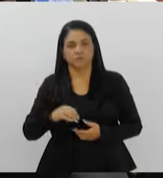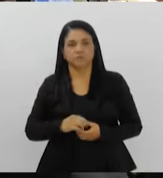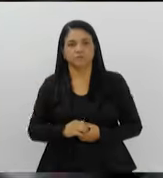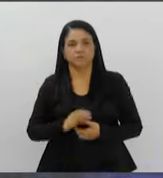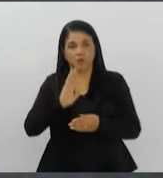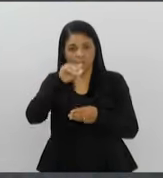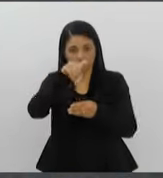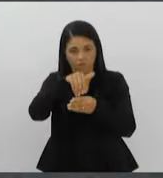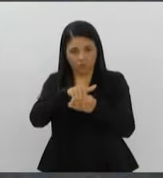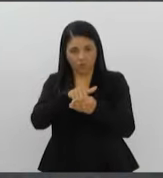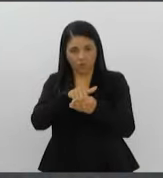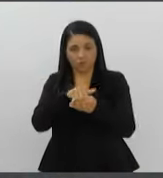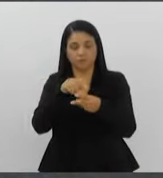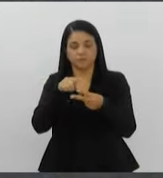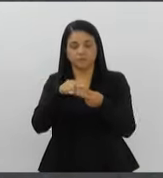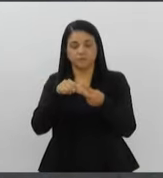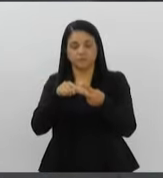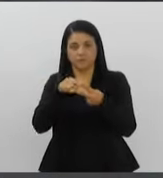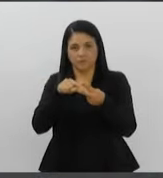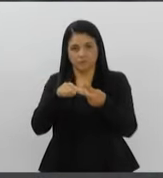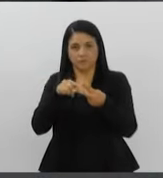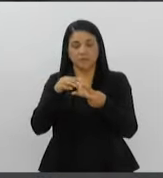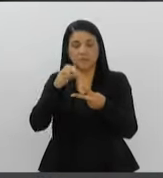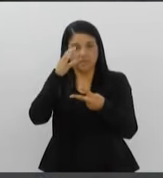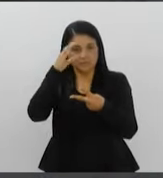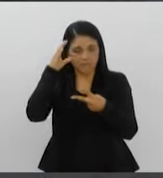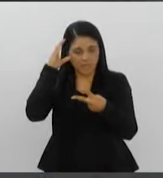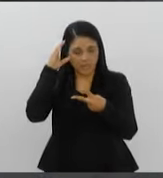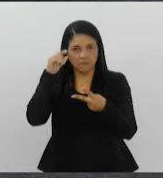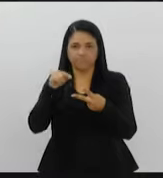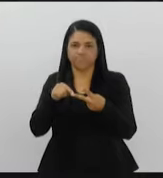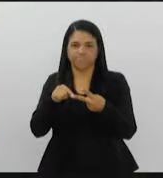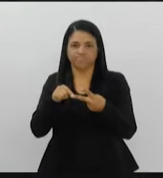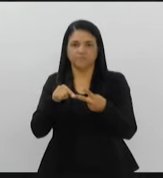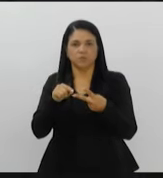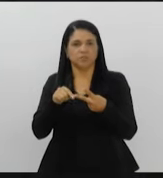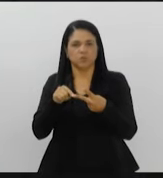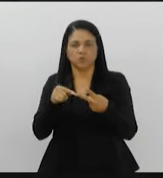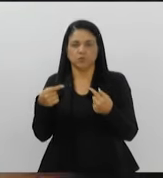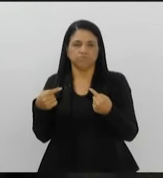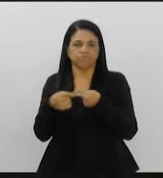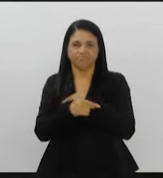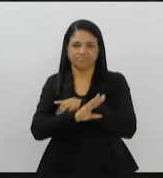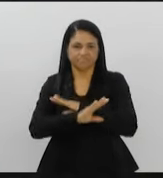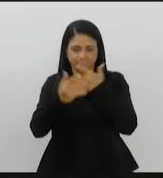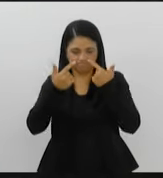Eu voto na Célia Jordão e me abstenho da segunda votação.